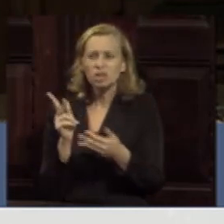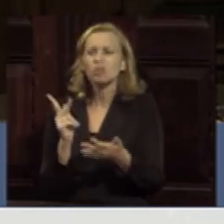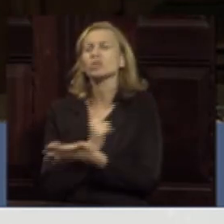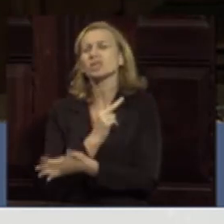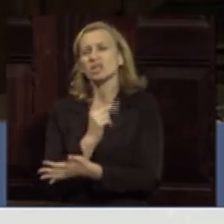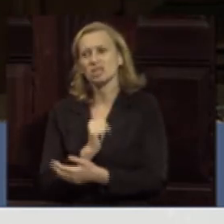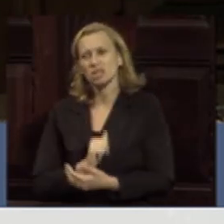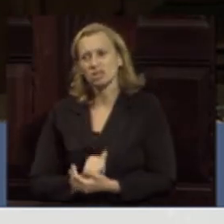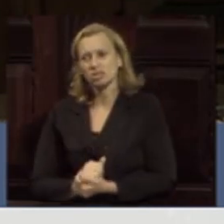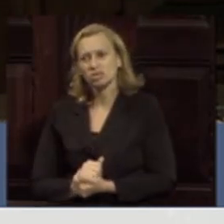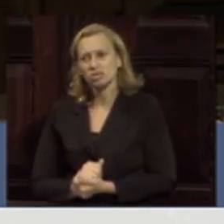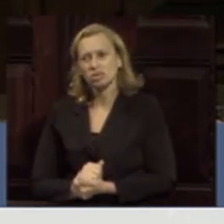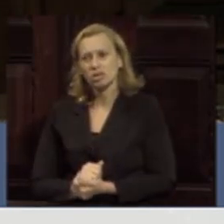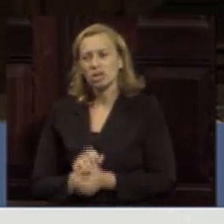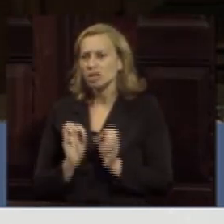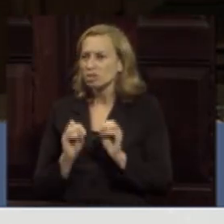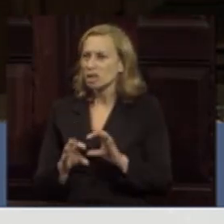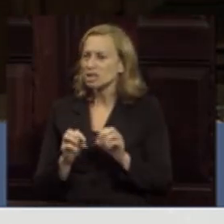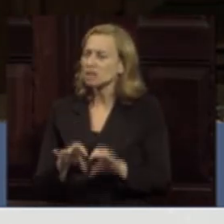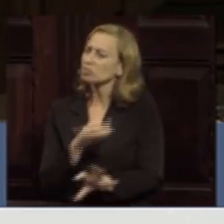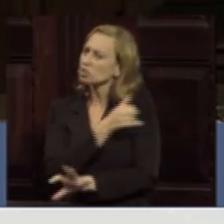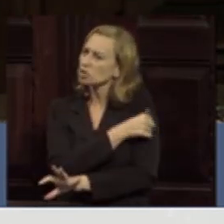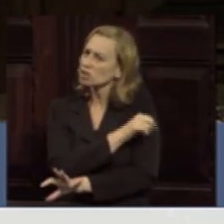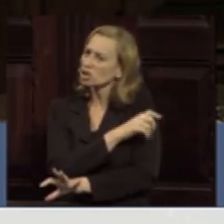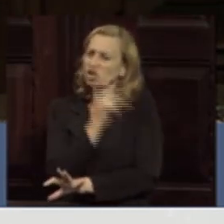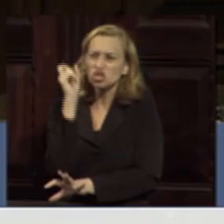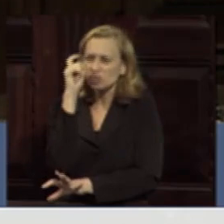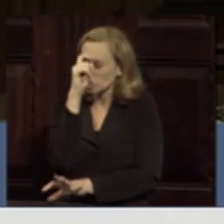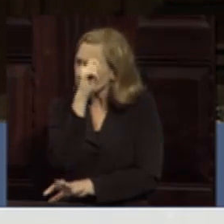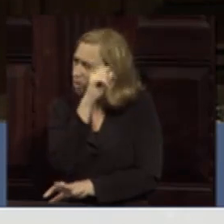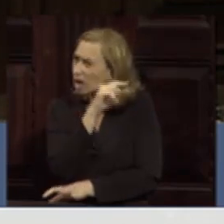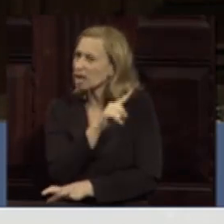Janeiro. Veja a dificuldade